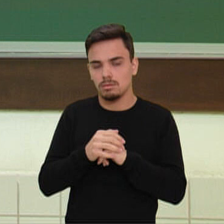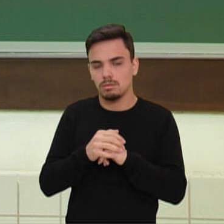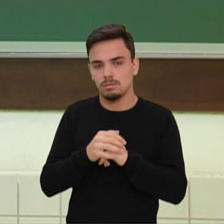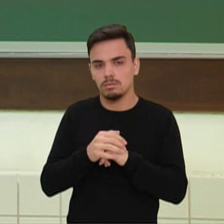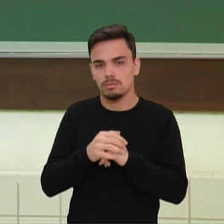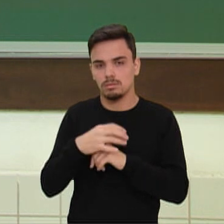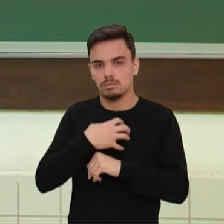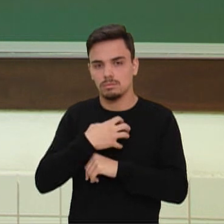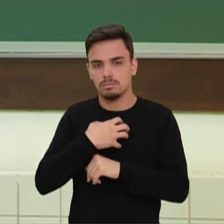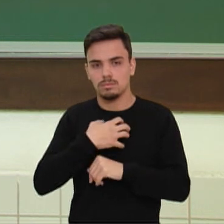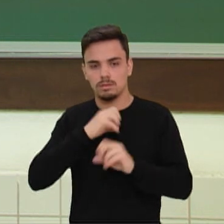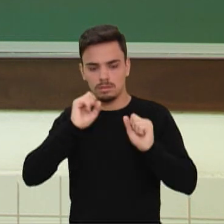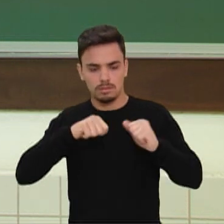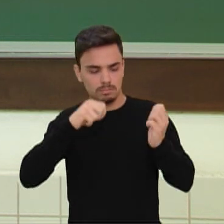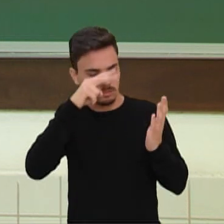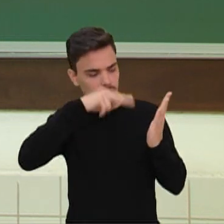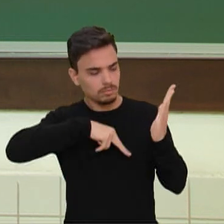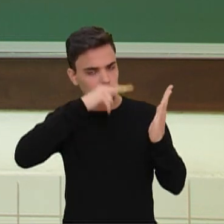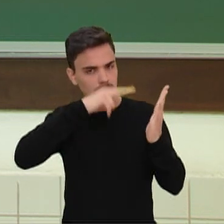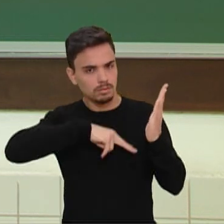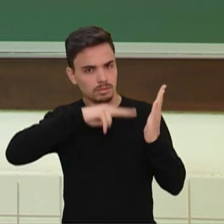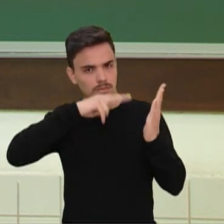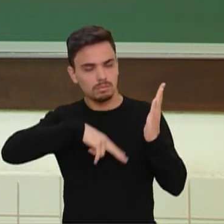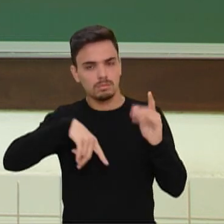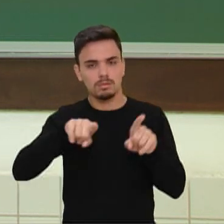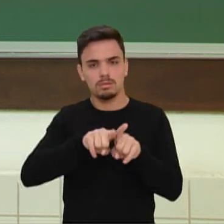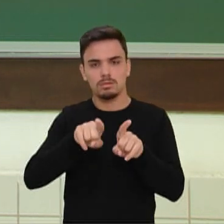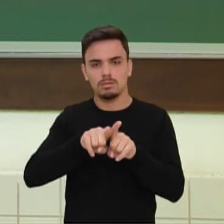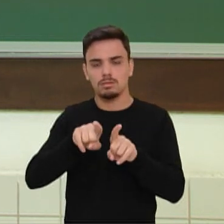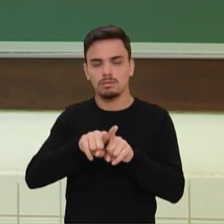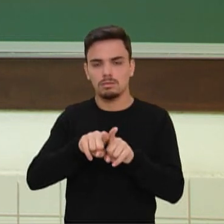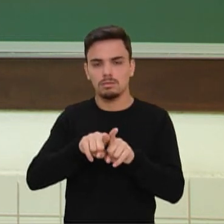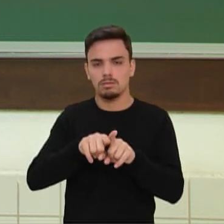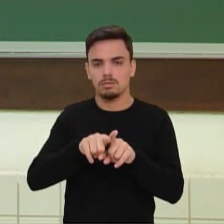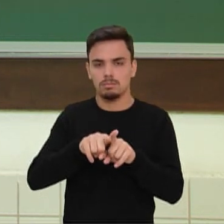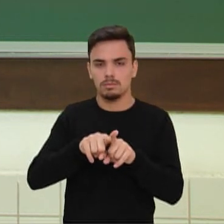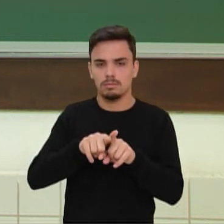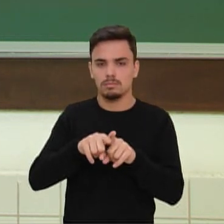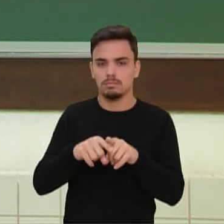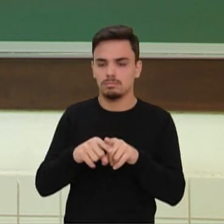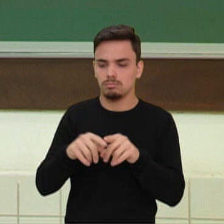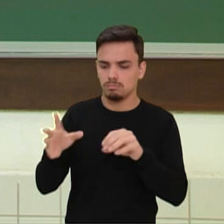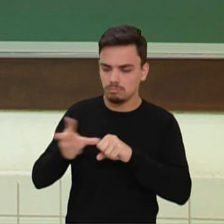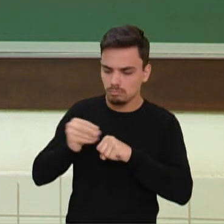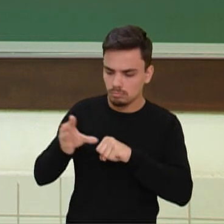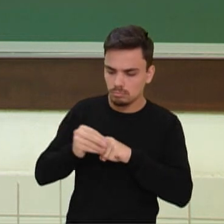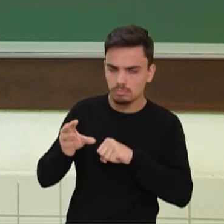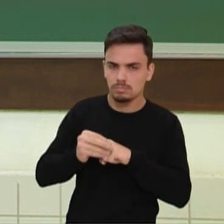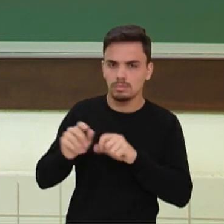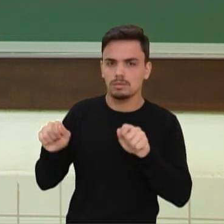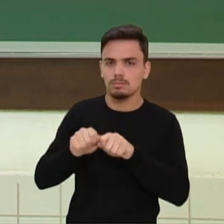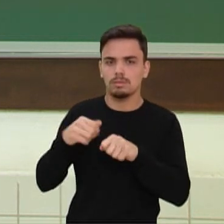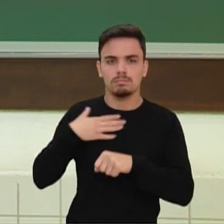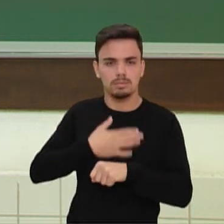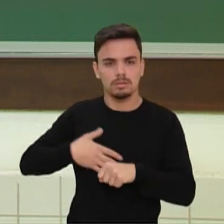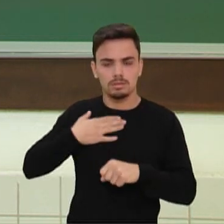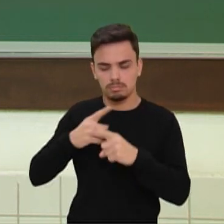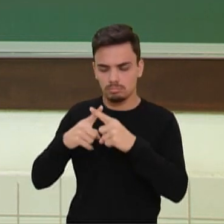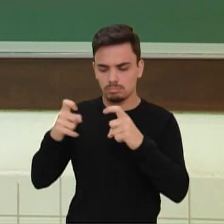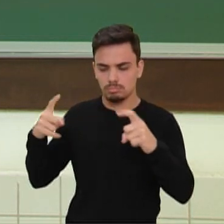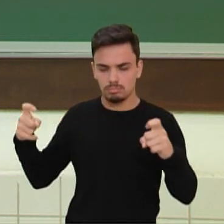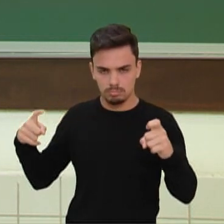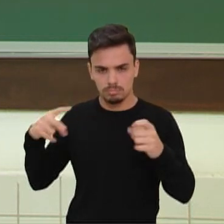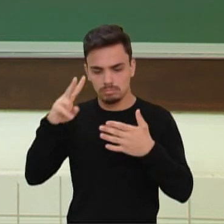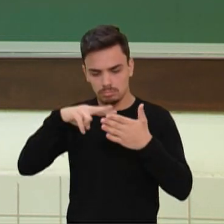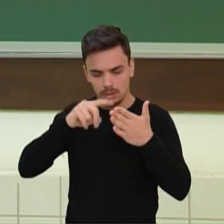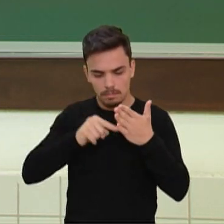também ali na leitura, na produção de conhecimento, você pode encontrar prazer na ciência e assim